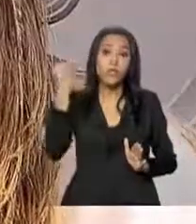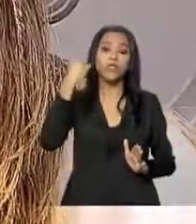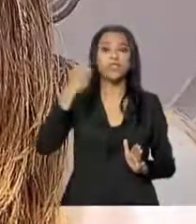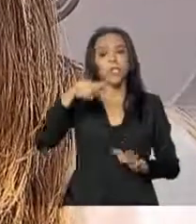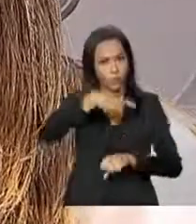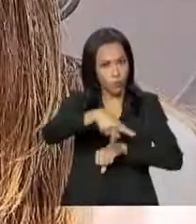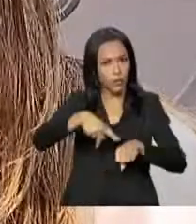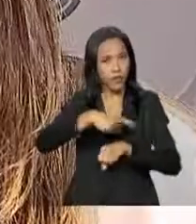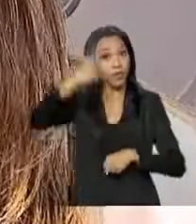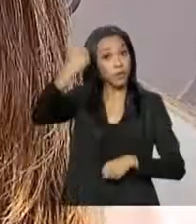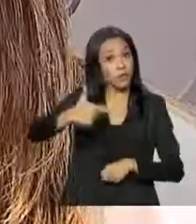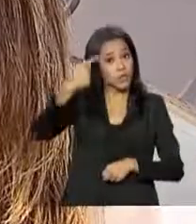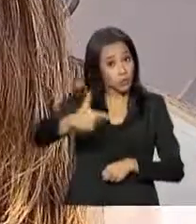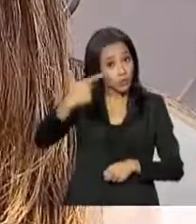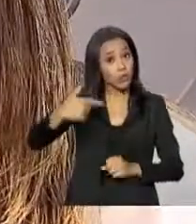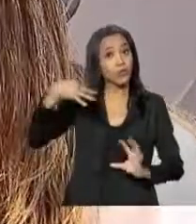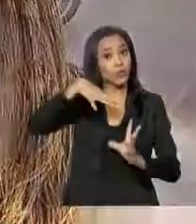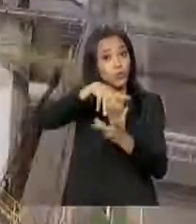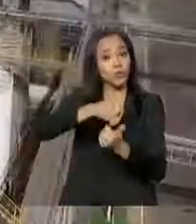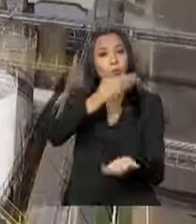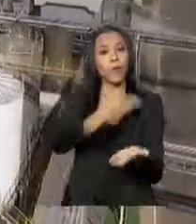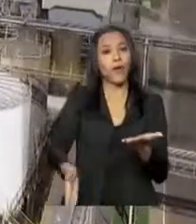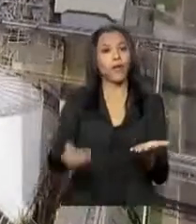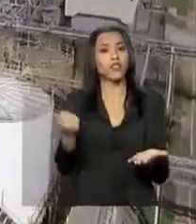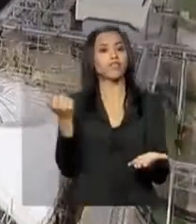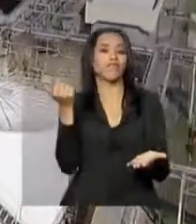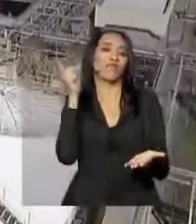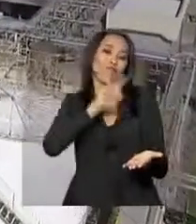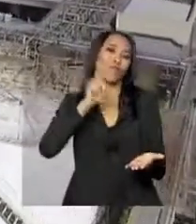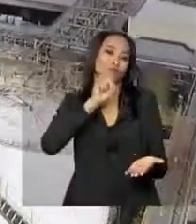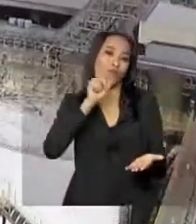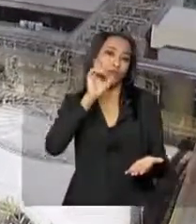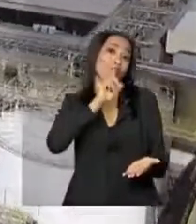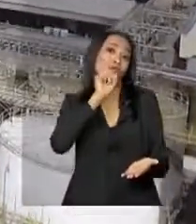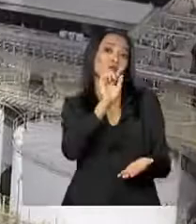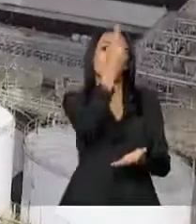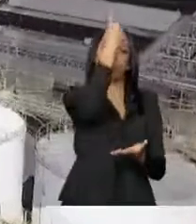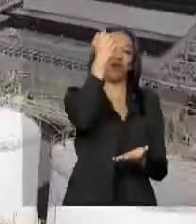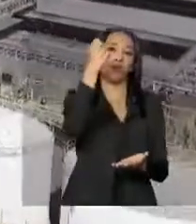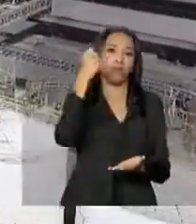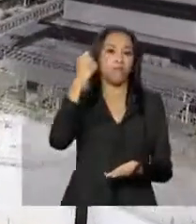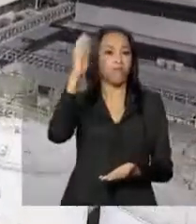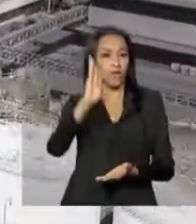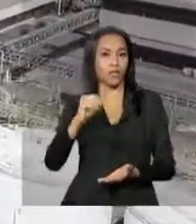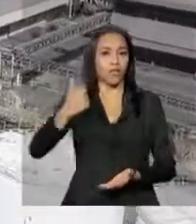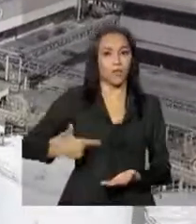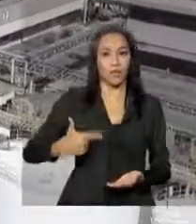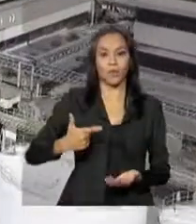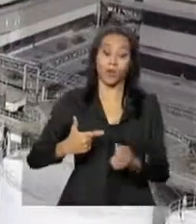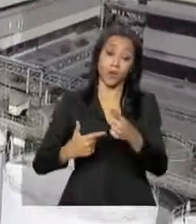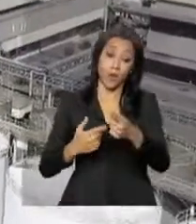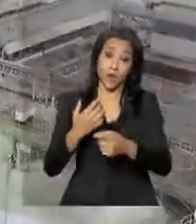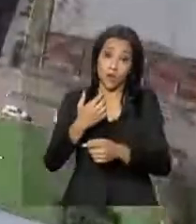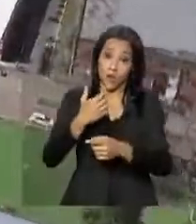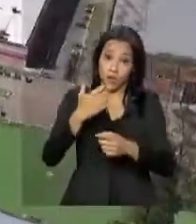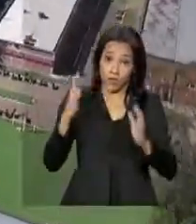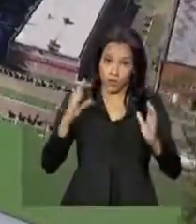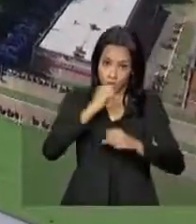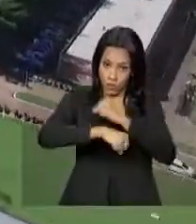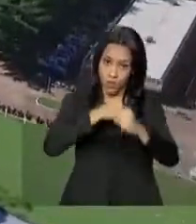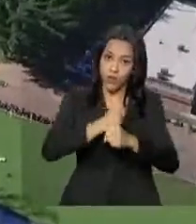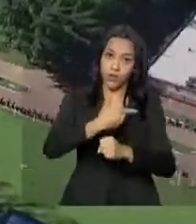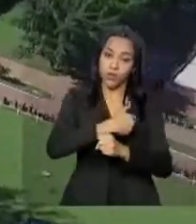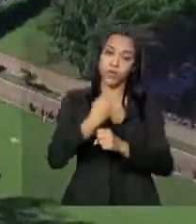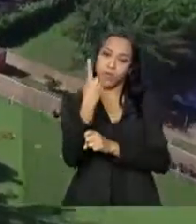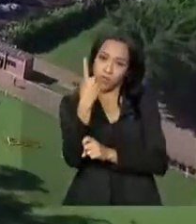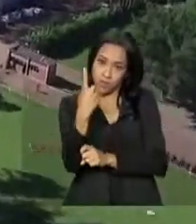produtor mundial, perdendo apenas para os Estados Unidos. Para se ter uma ideia, no ano de 2017, o